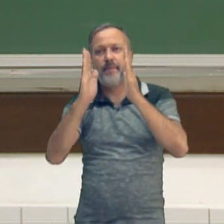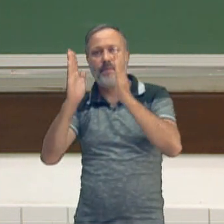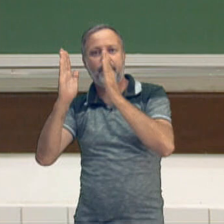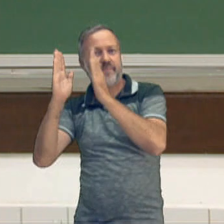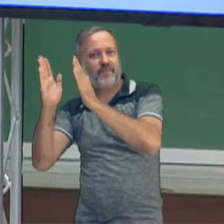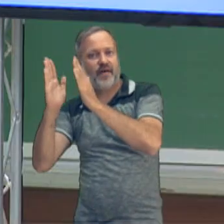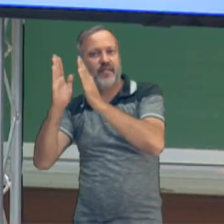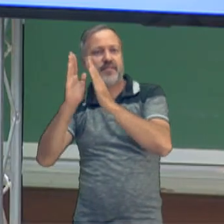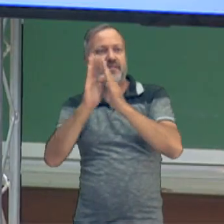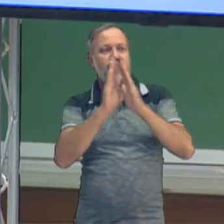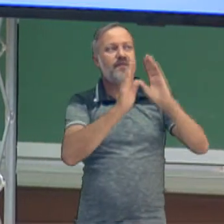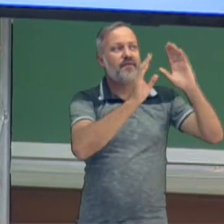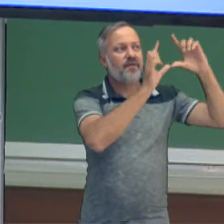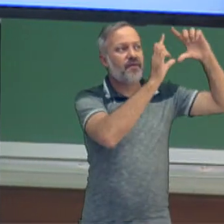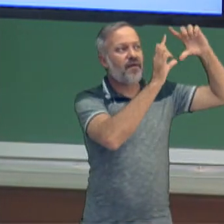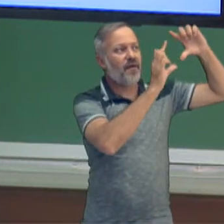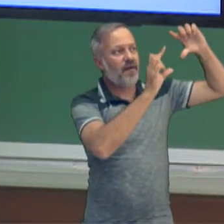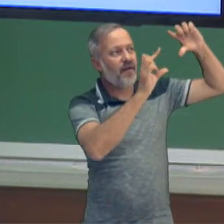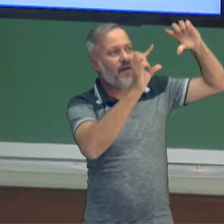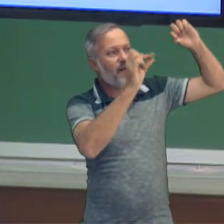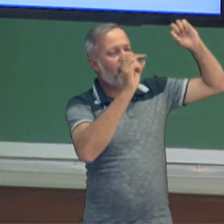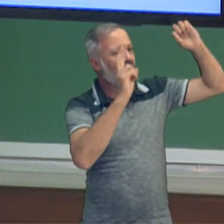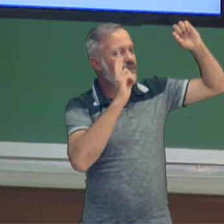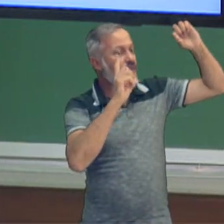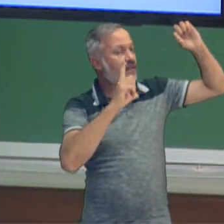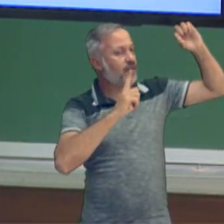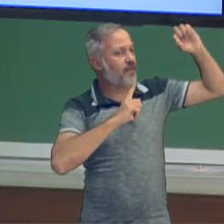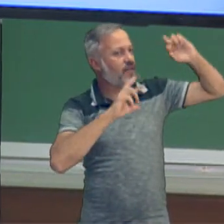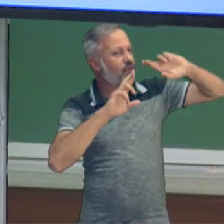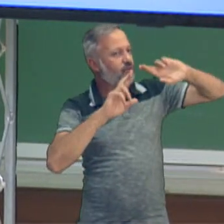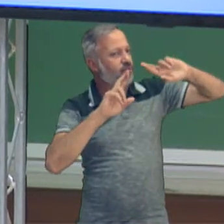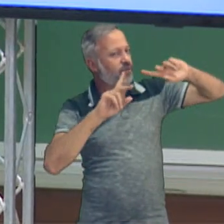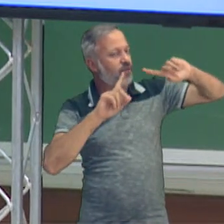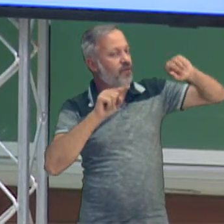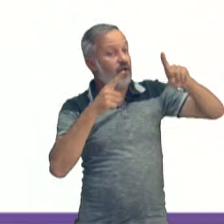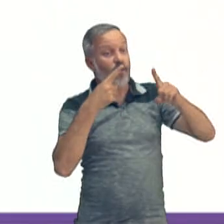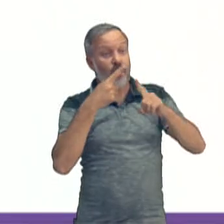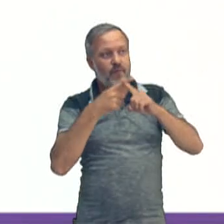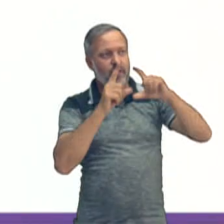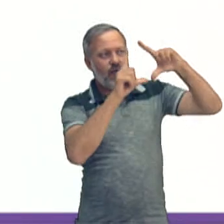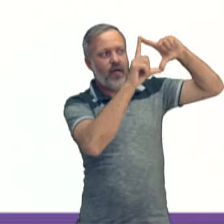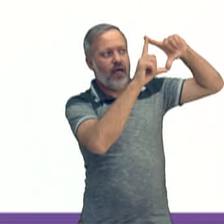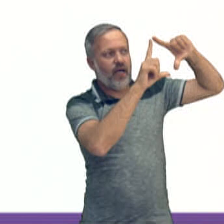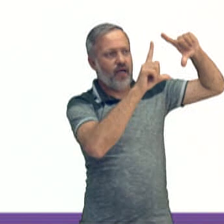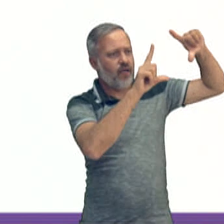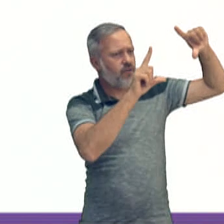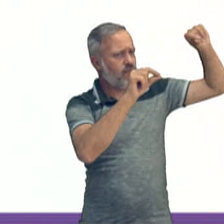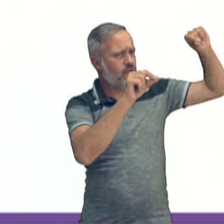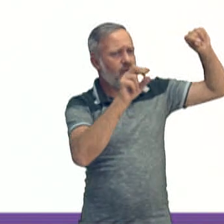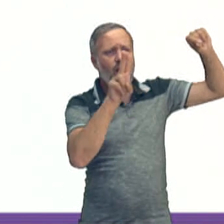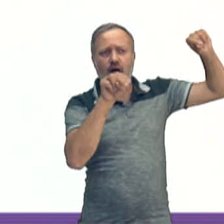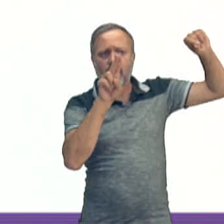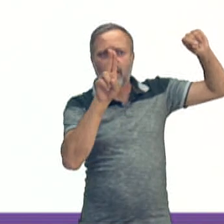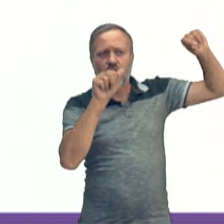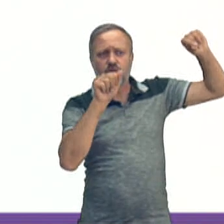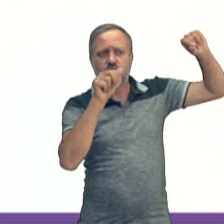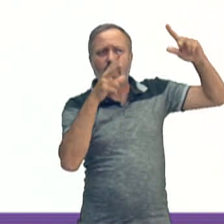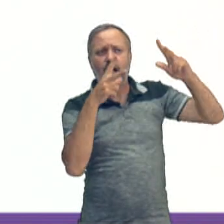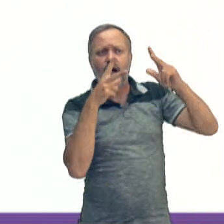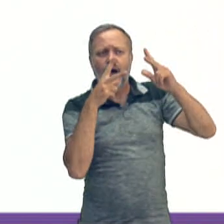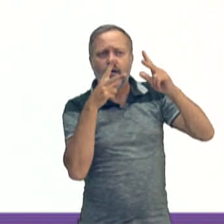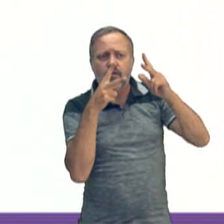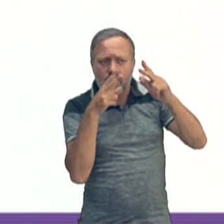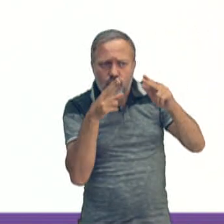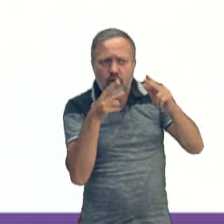minguante, cheia, quarto crescente e Lua nova. Então, observar as fases da Lua